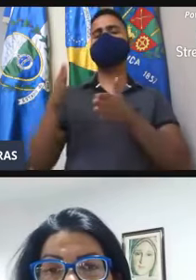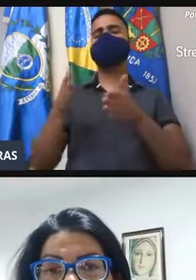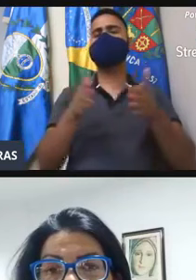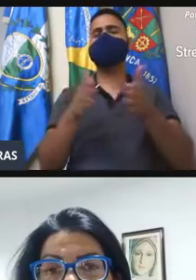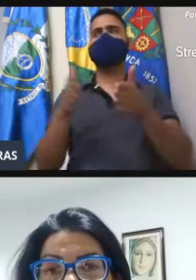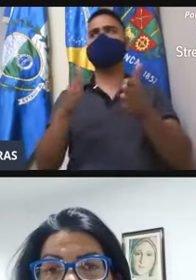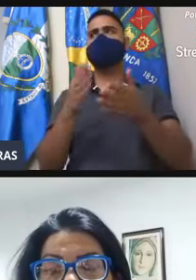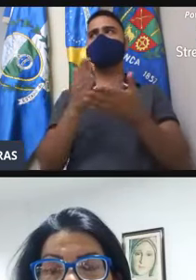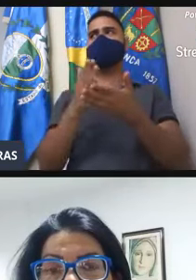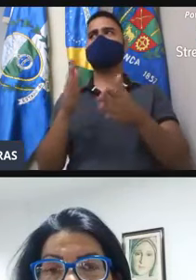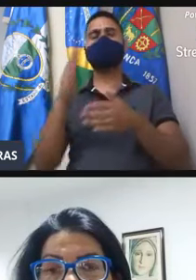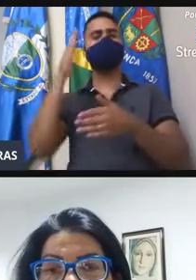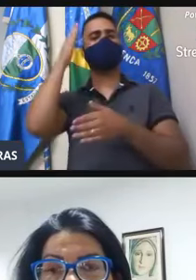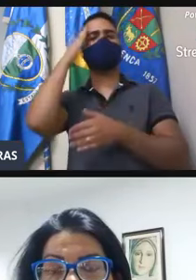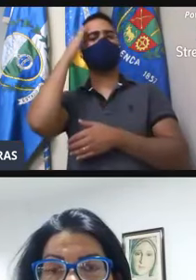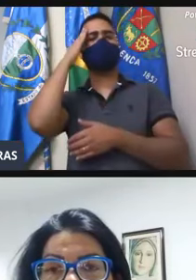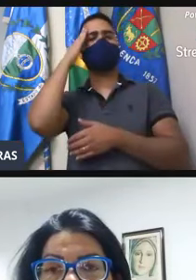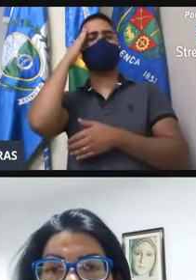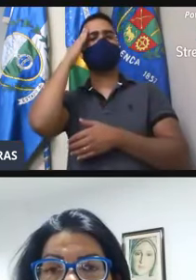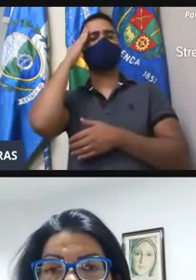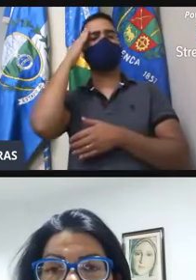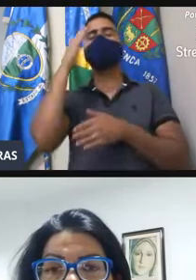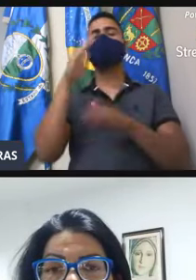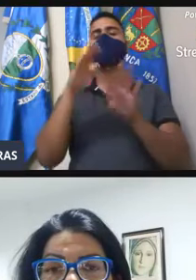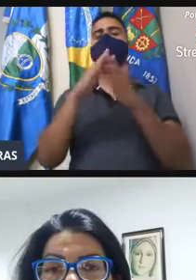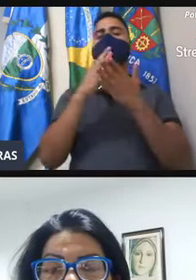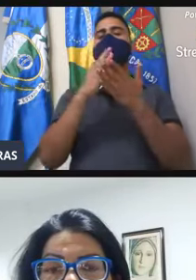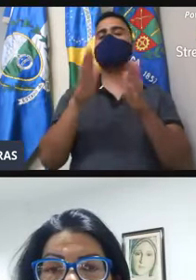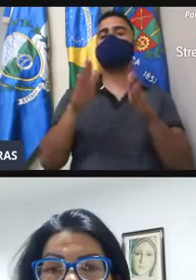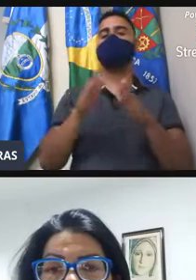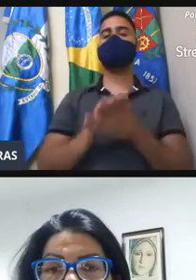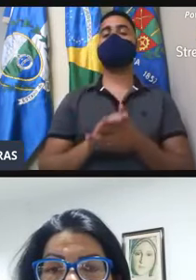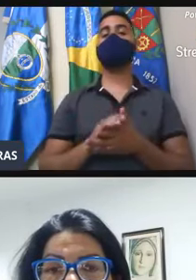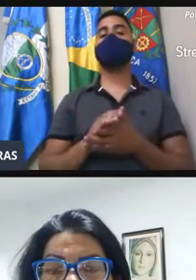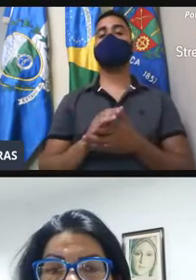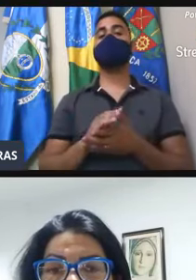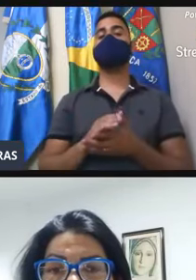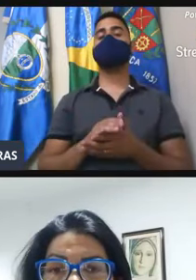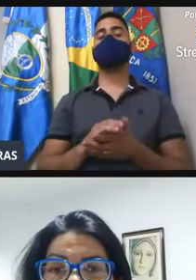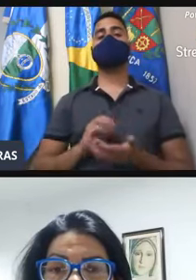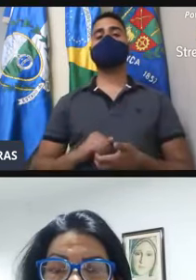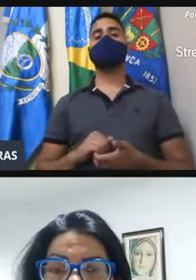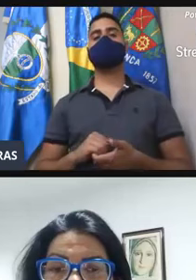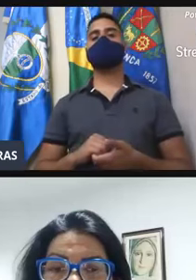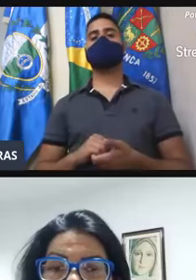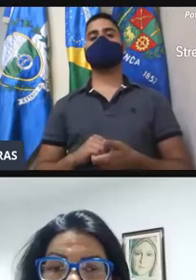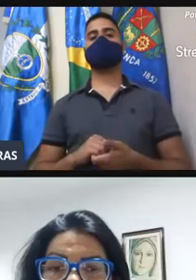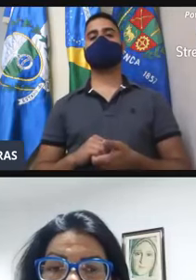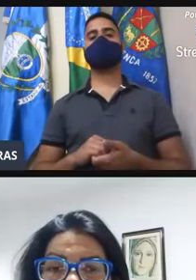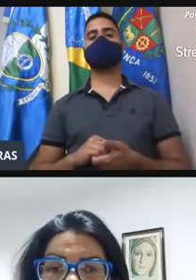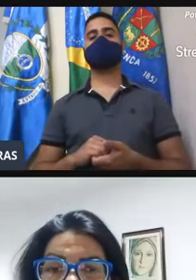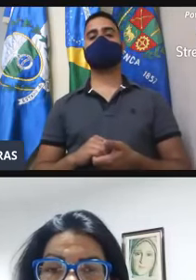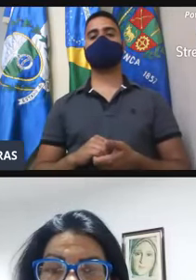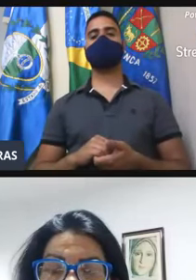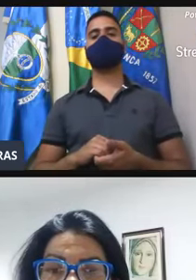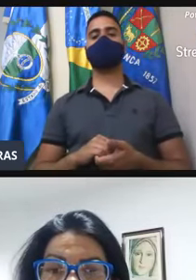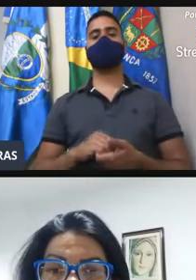isso tudo. Ninguém sabe, ninguém tem uma certeza como vai se acabar isso tudo. A gente sabe